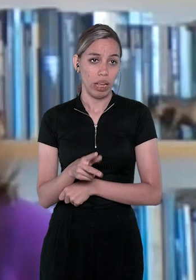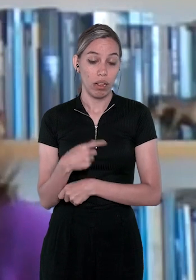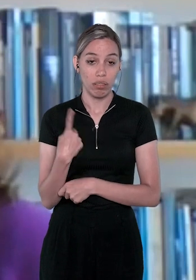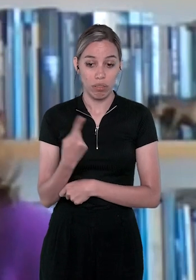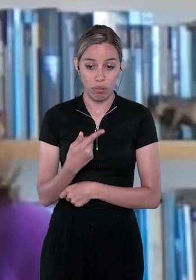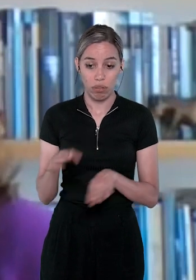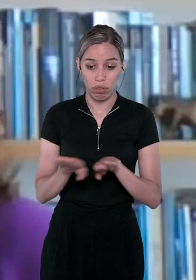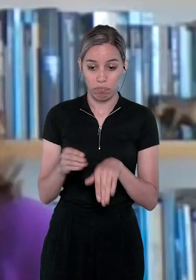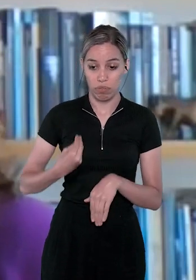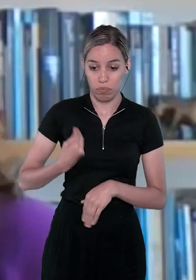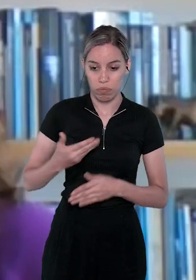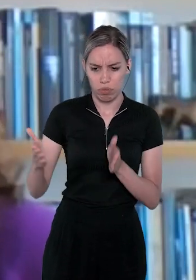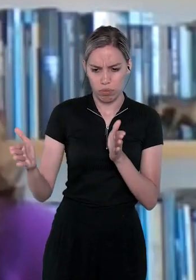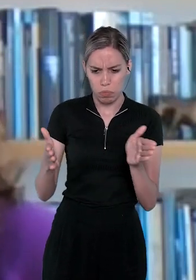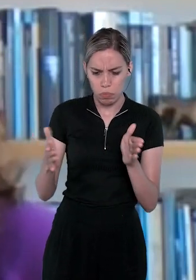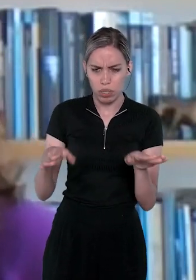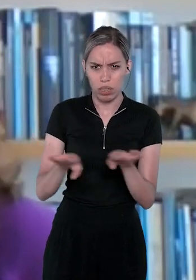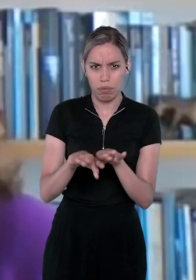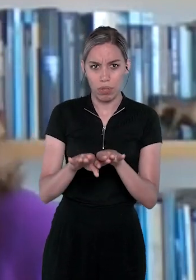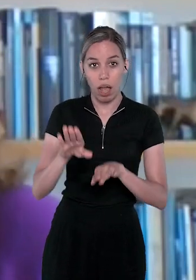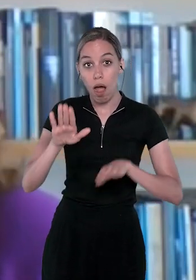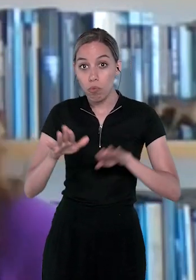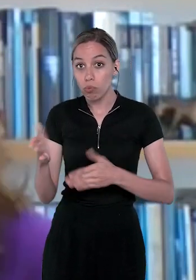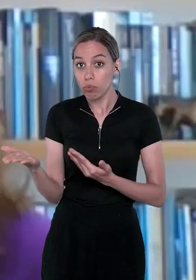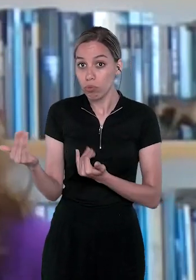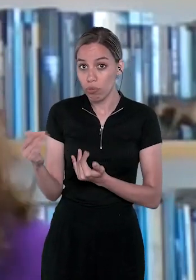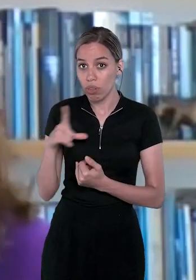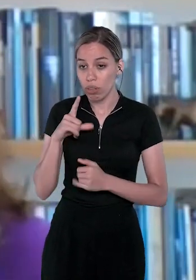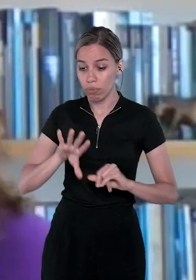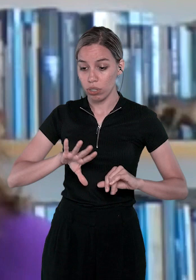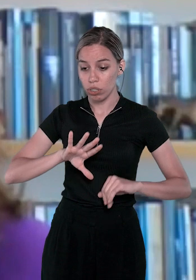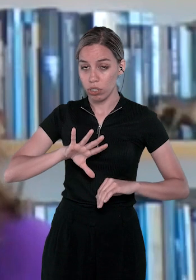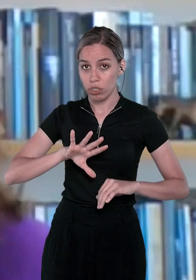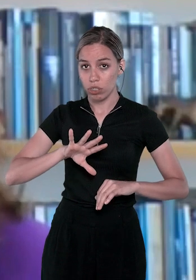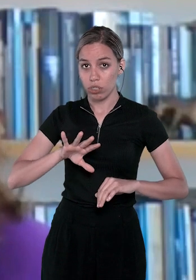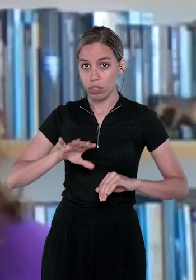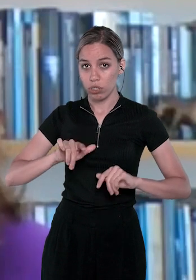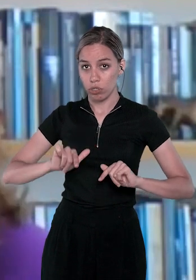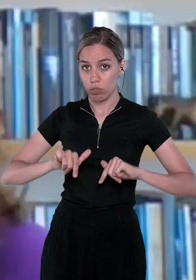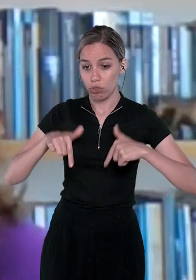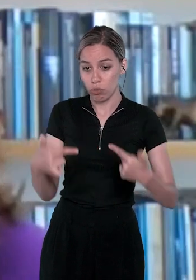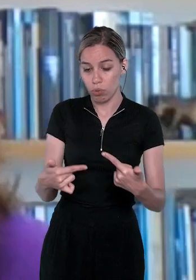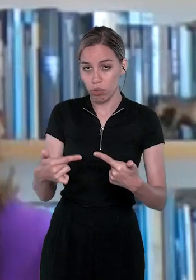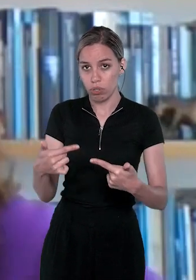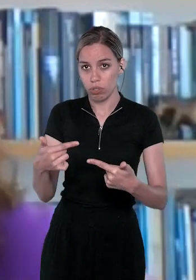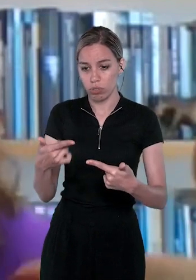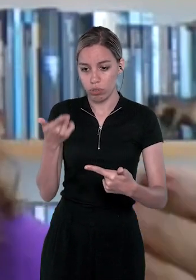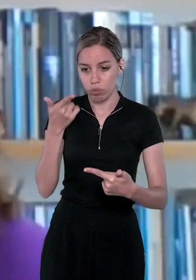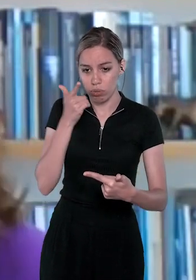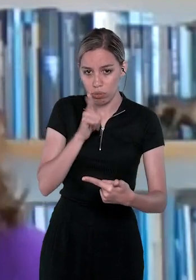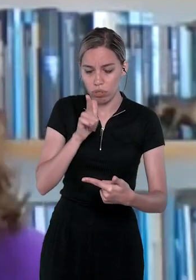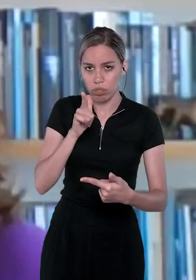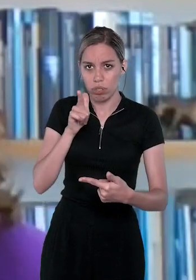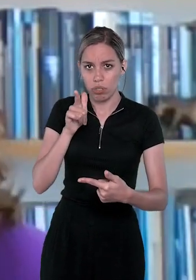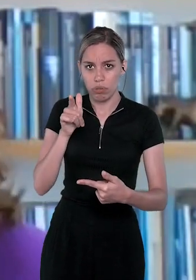num momento em que alguns jovens que tiveram a sorte de encontrar pontes que